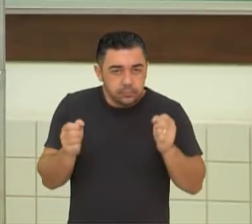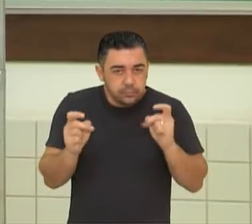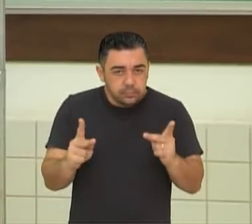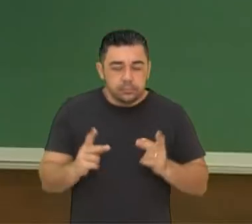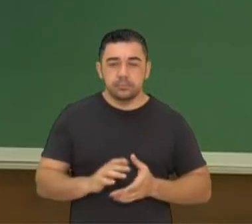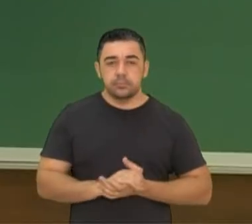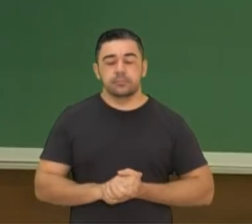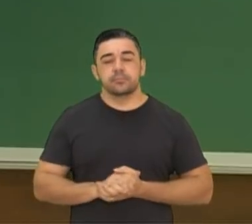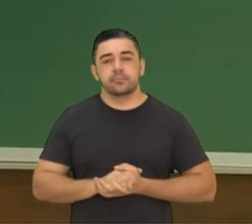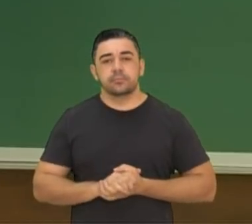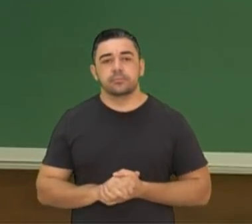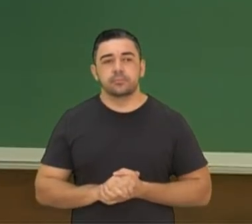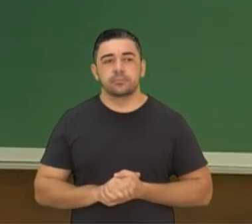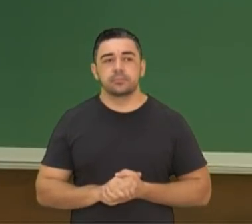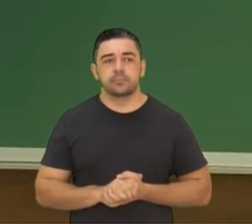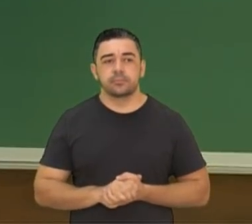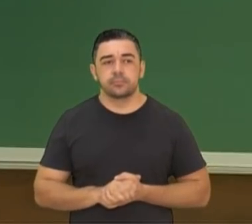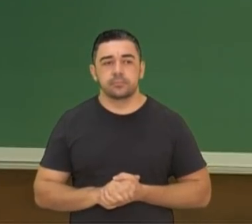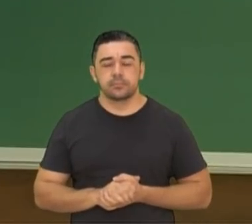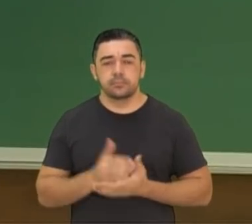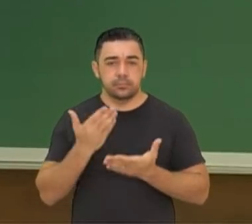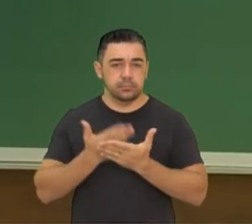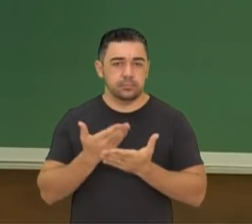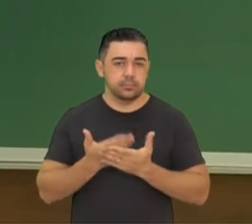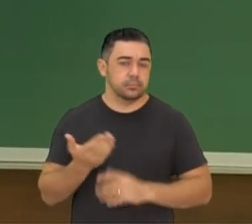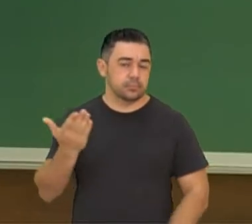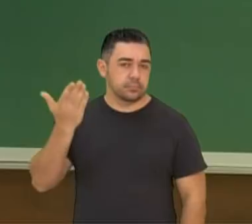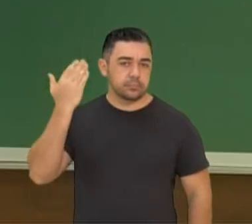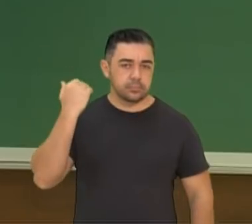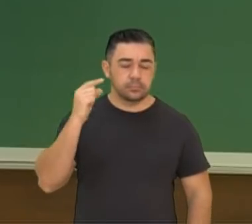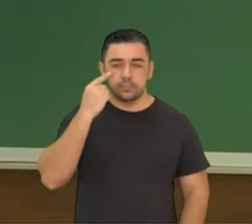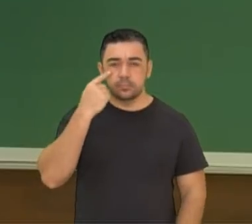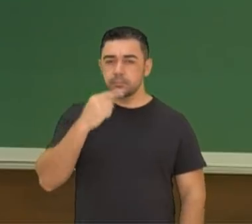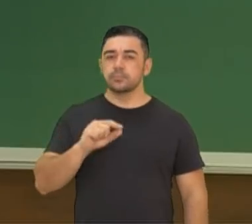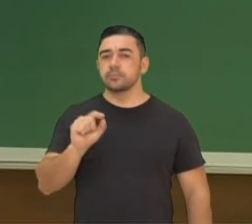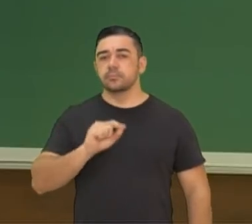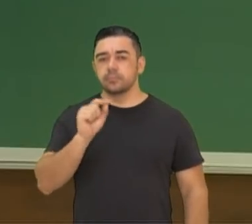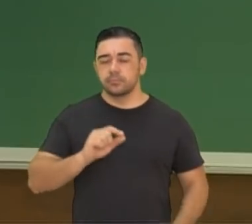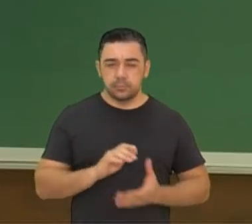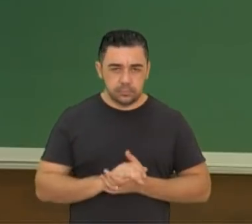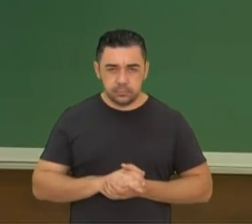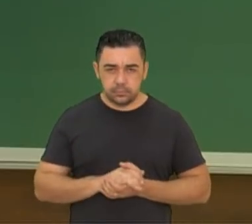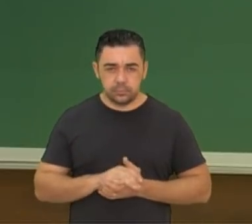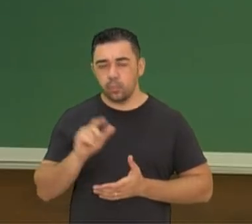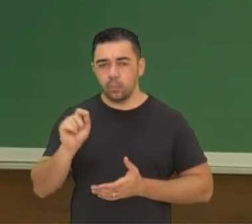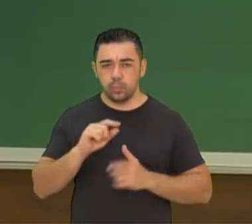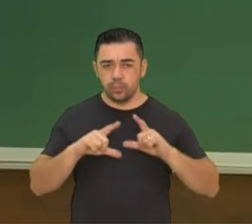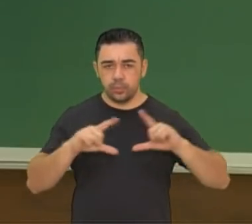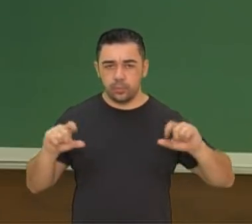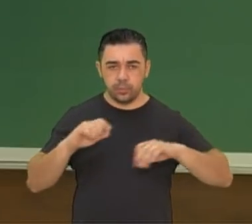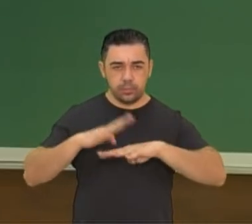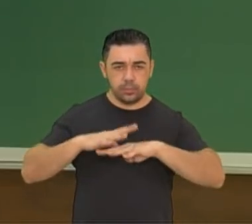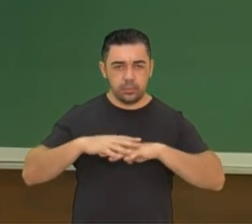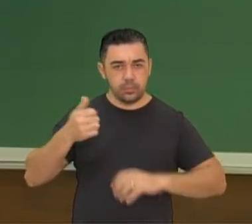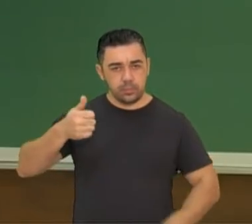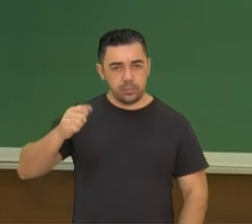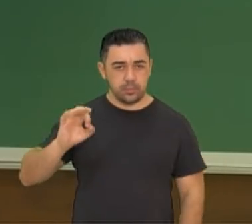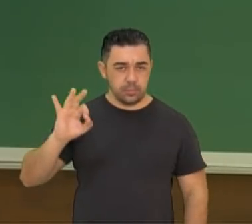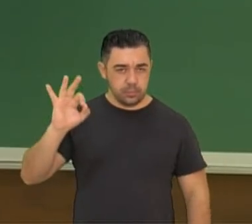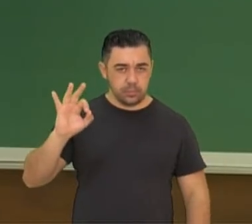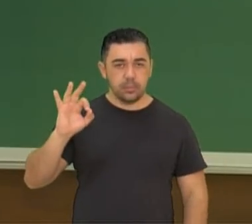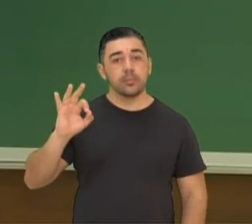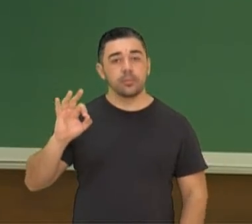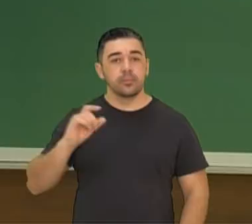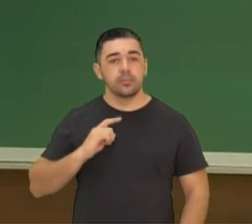bom? Na aula anterior, nós vimos o seguinte: nós resolvemos algumas equações do primeiro grau com duas